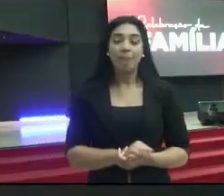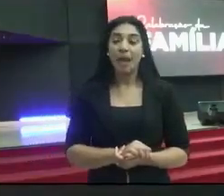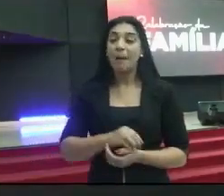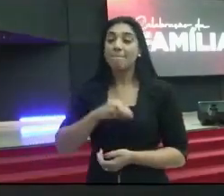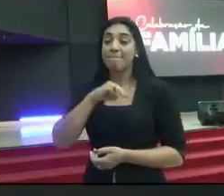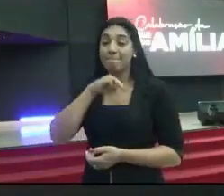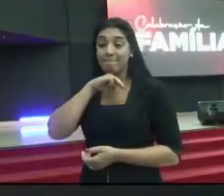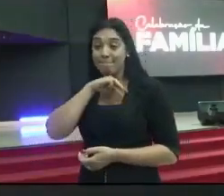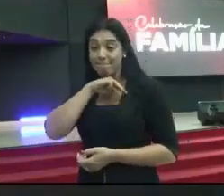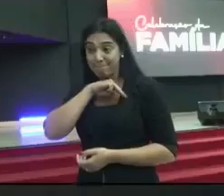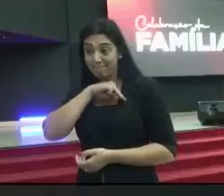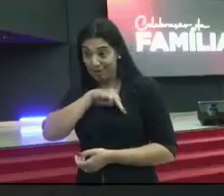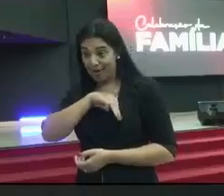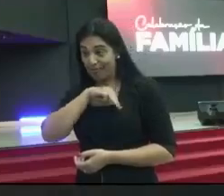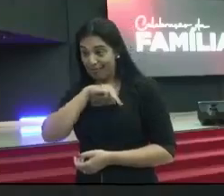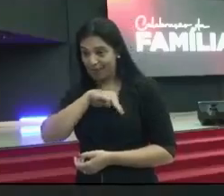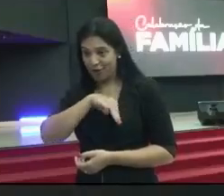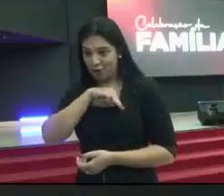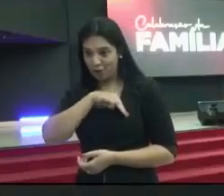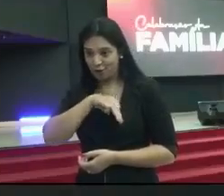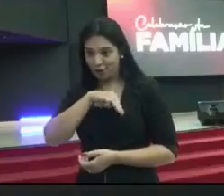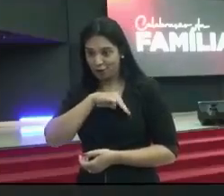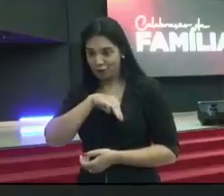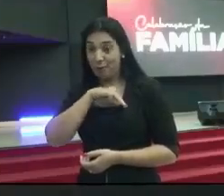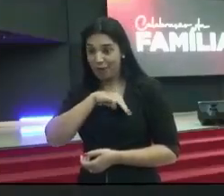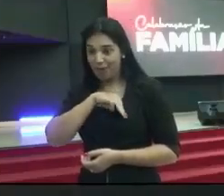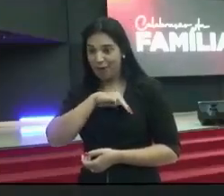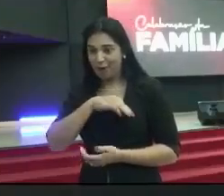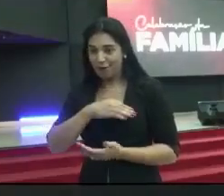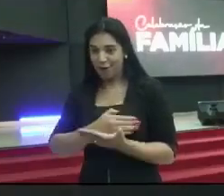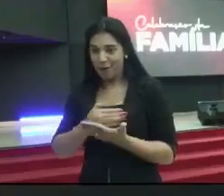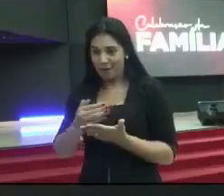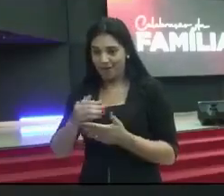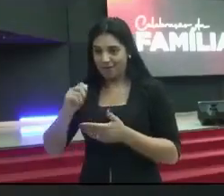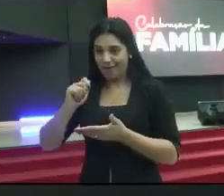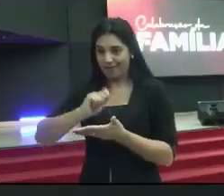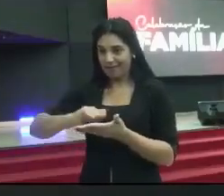Mateus começa a escrever a genealogia do Deus entre os homens.